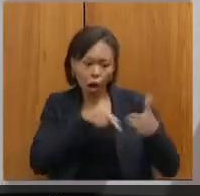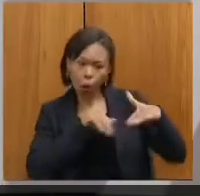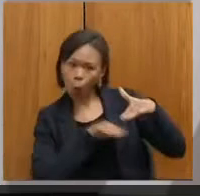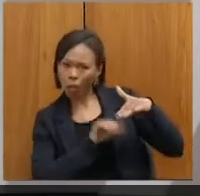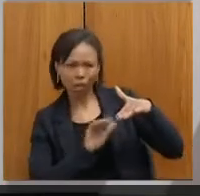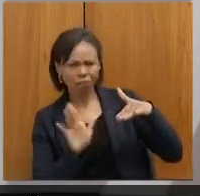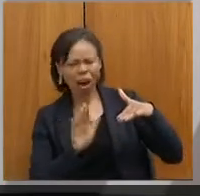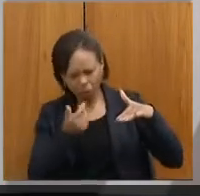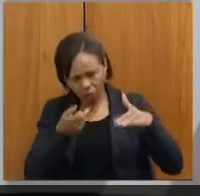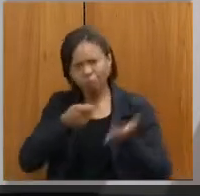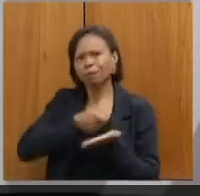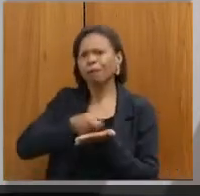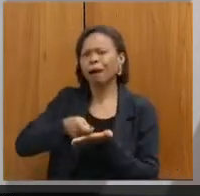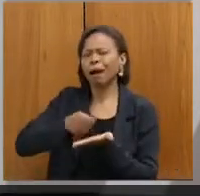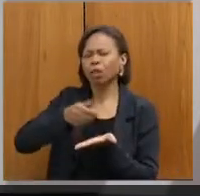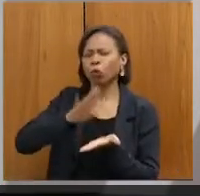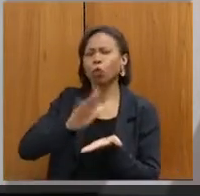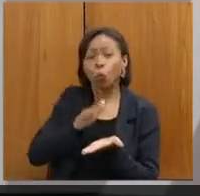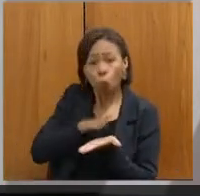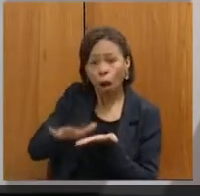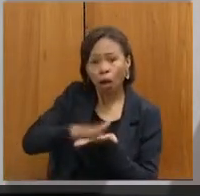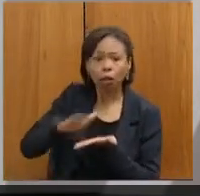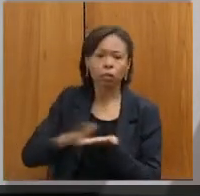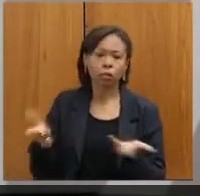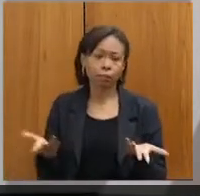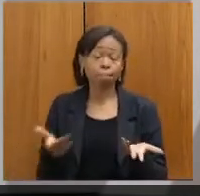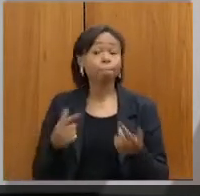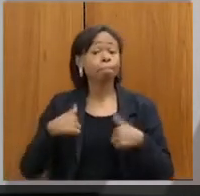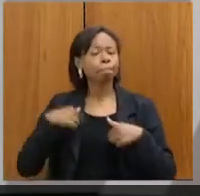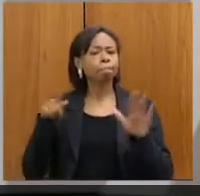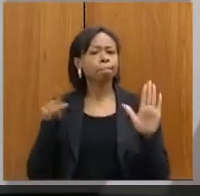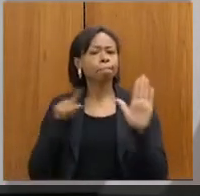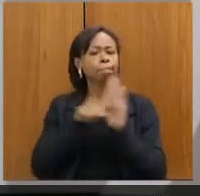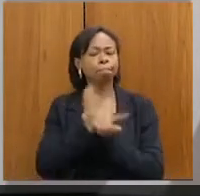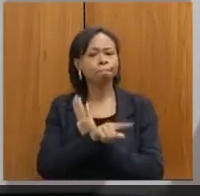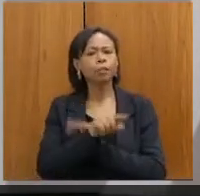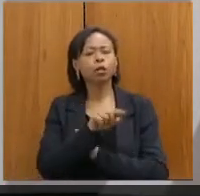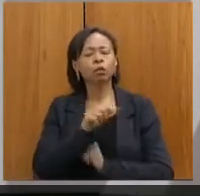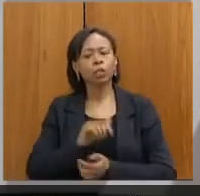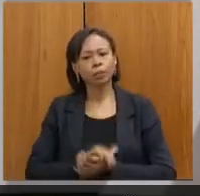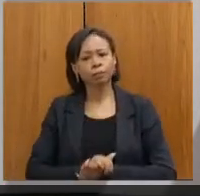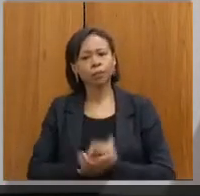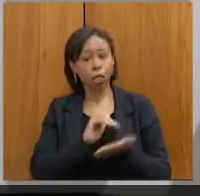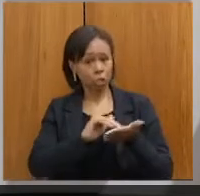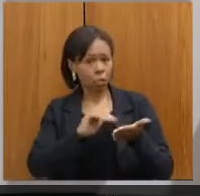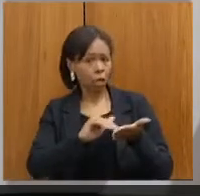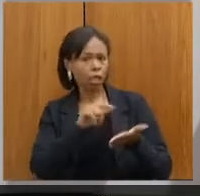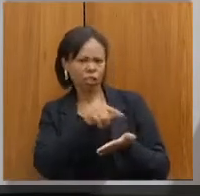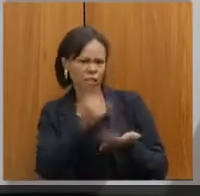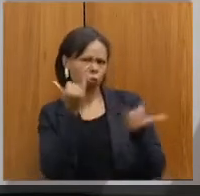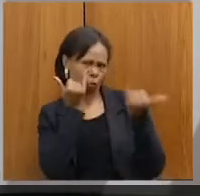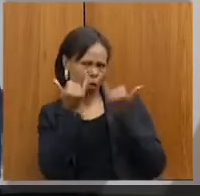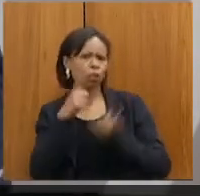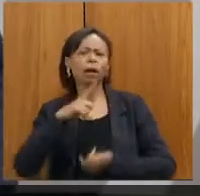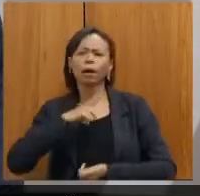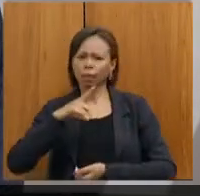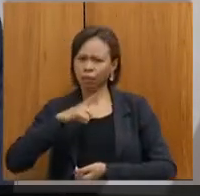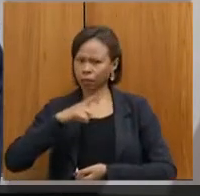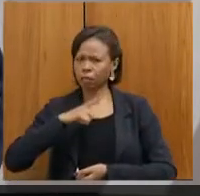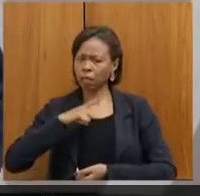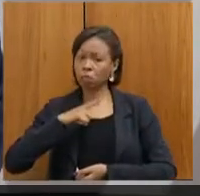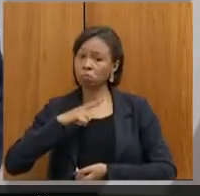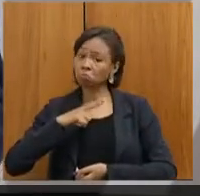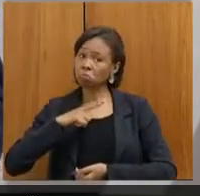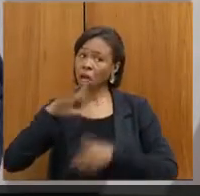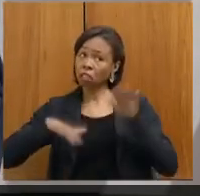gastar e eu vou deixar a pergunta aqui a vossa excelência acho que você vença deve ter a informação Talvez não tenha sido